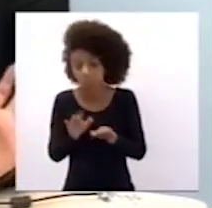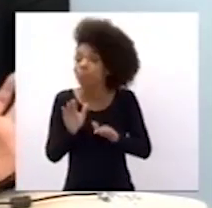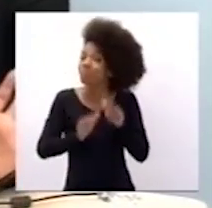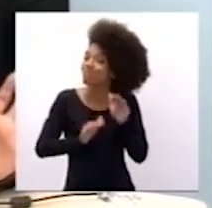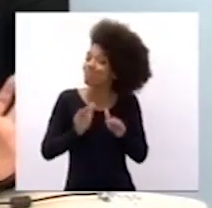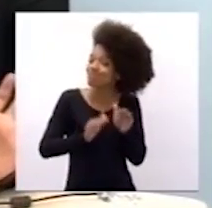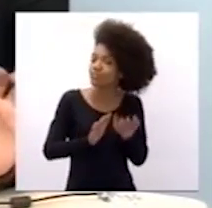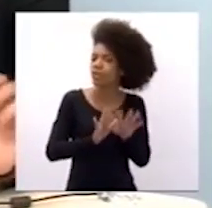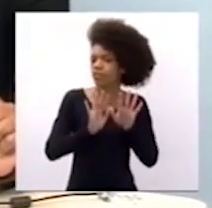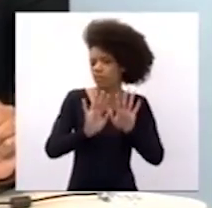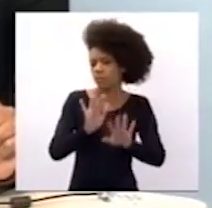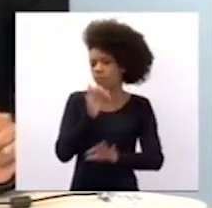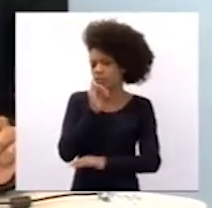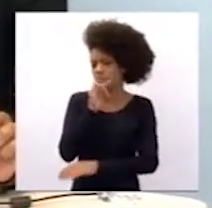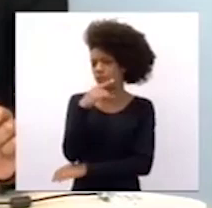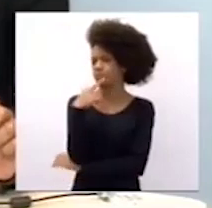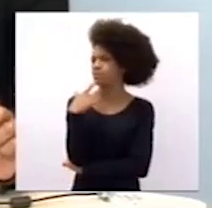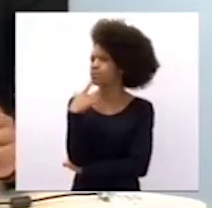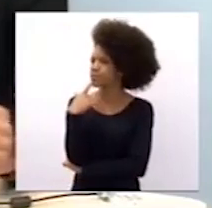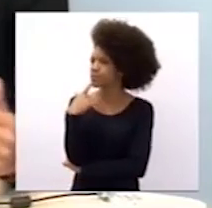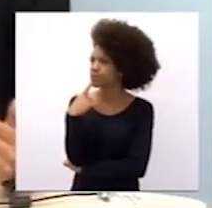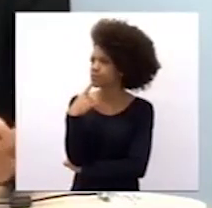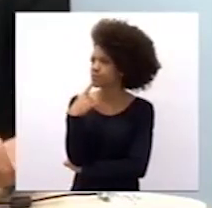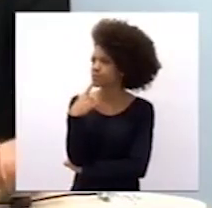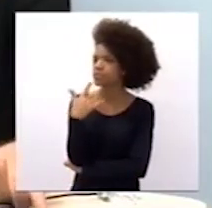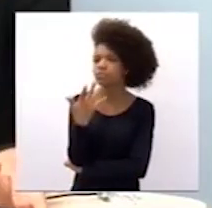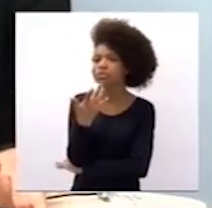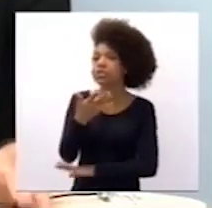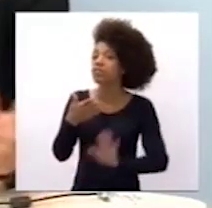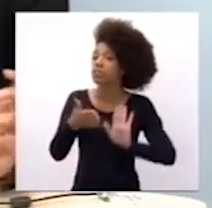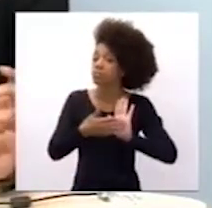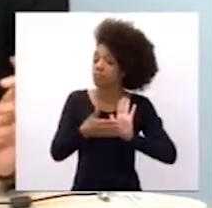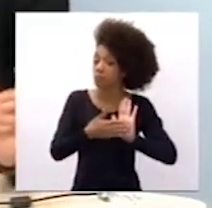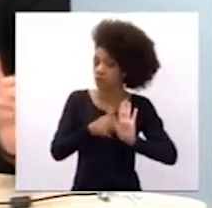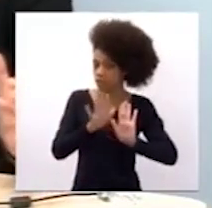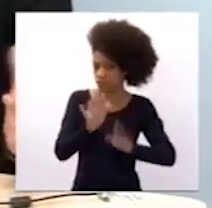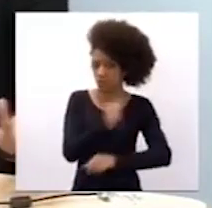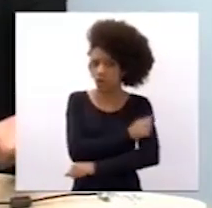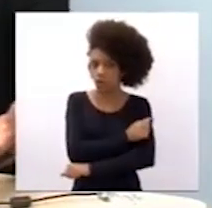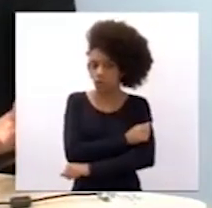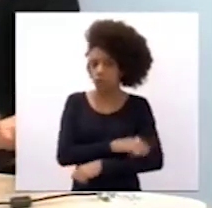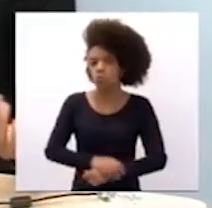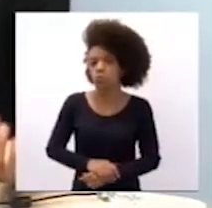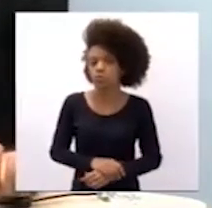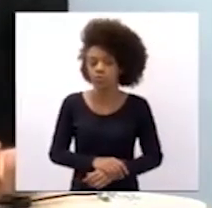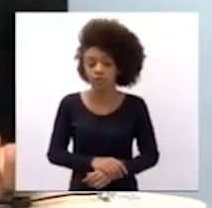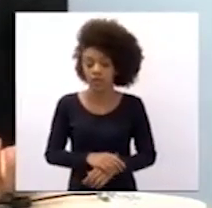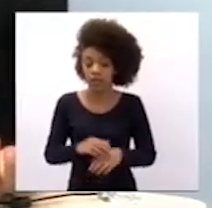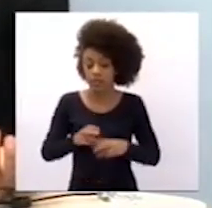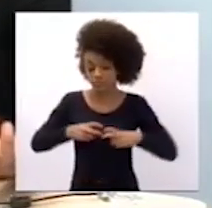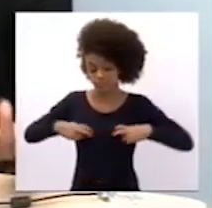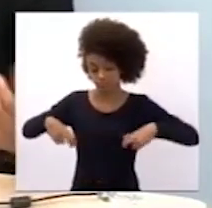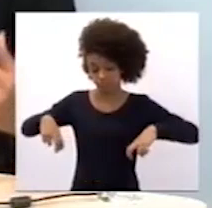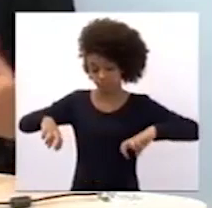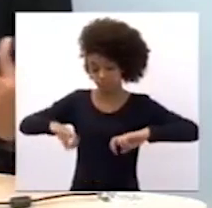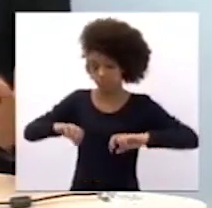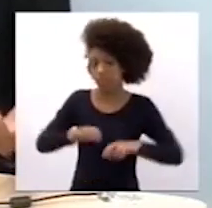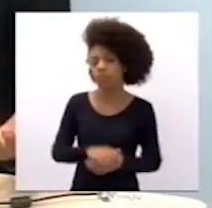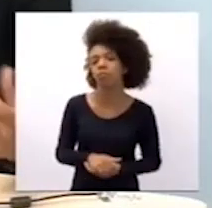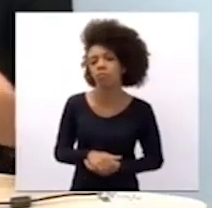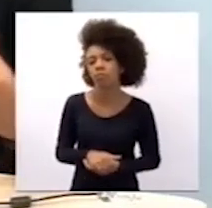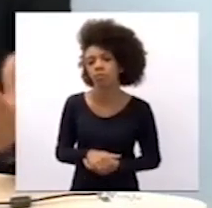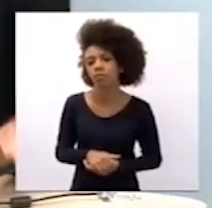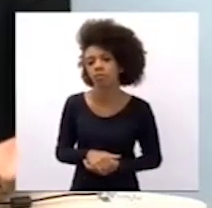Vamos pensar num exemplo assim. Eu vou propor ao meu aluno que, em roda, a gente